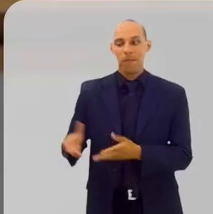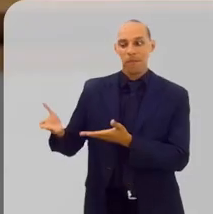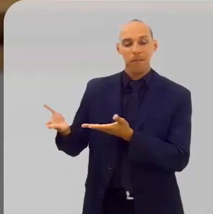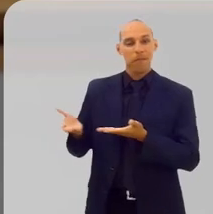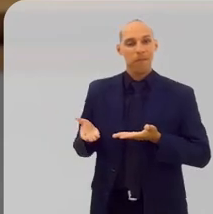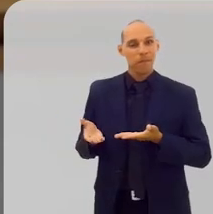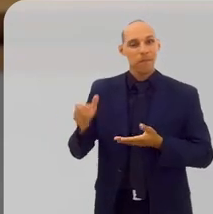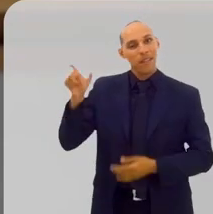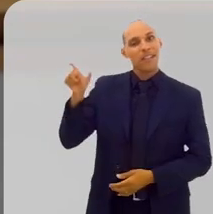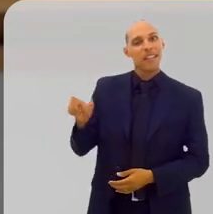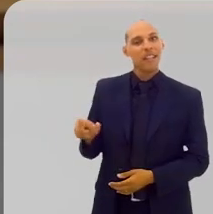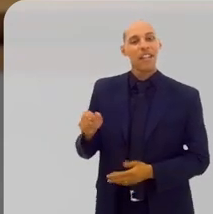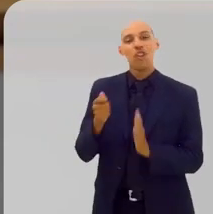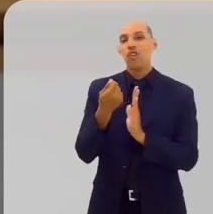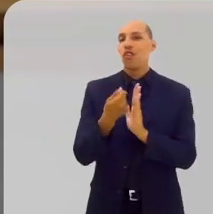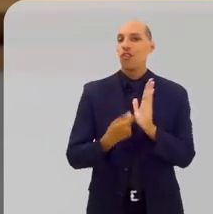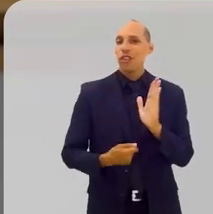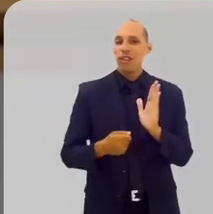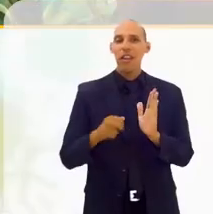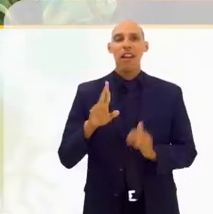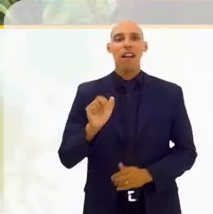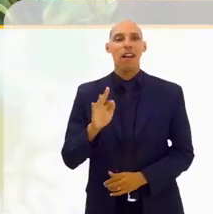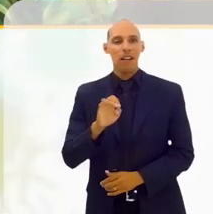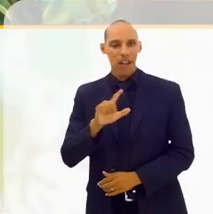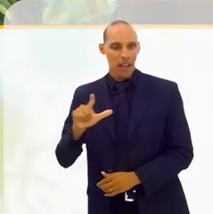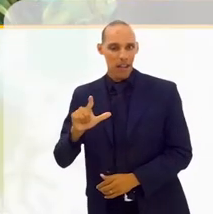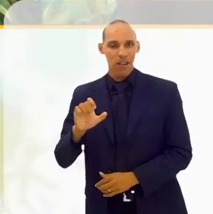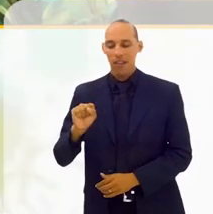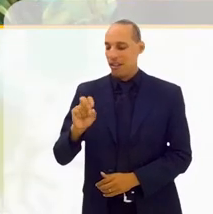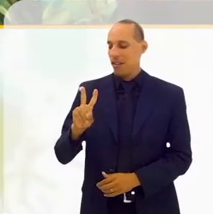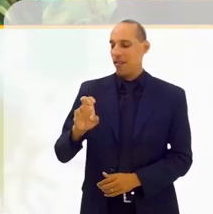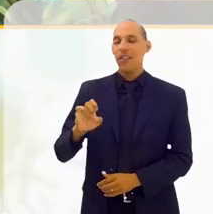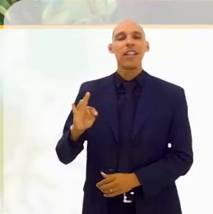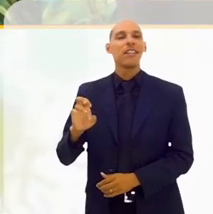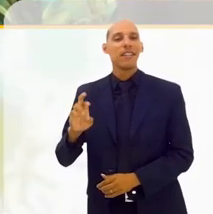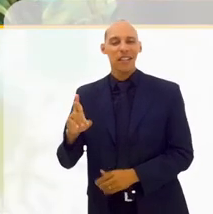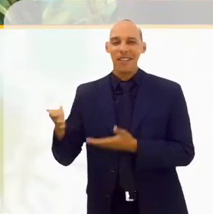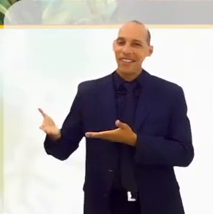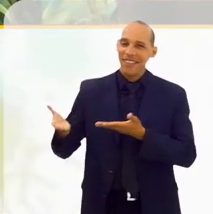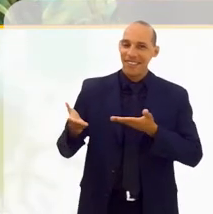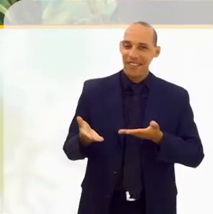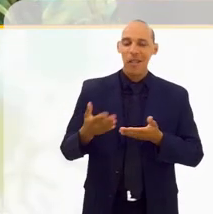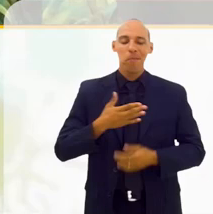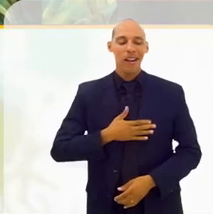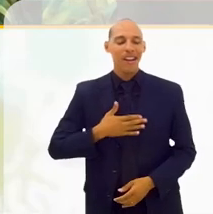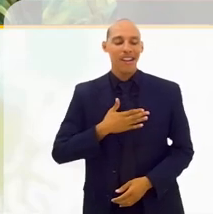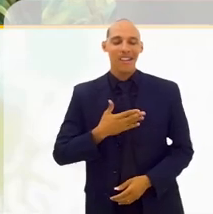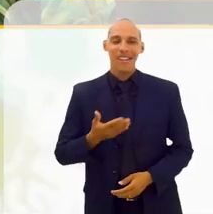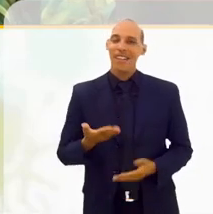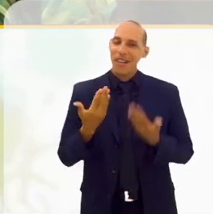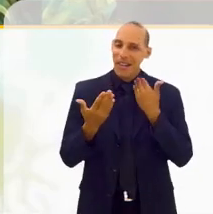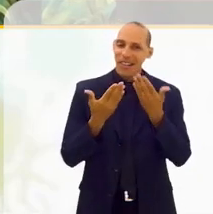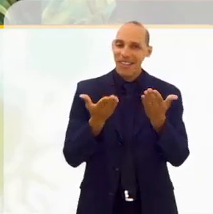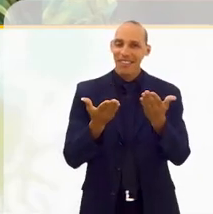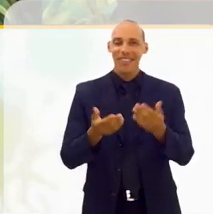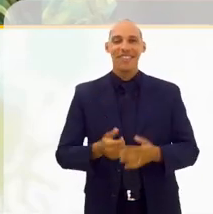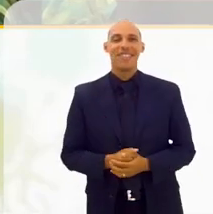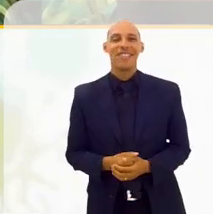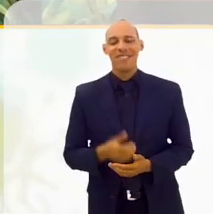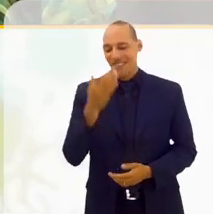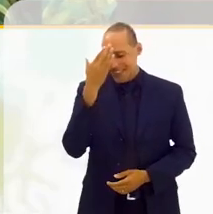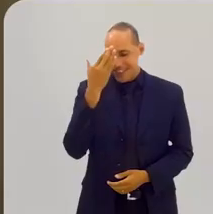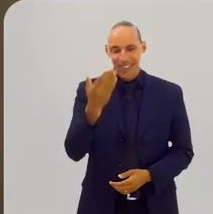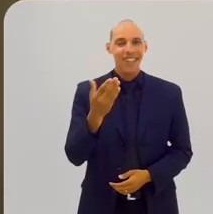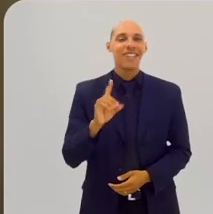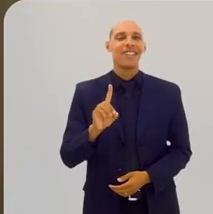meu convidado é o escritor Rafael veter muito bem vindo Rafael um prazer falar com você